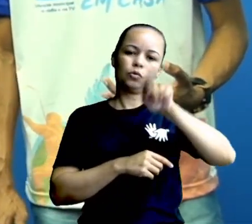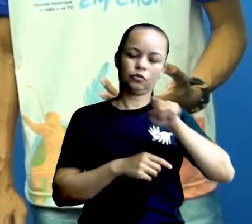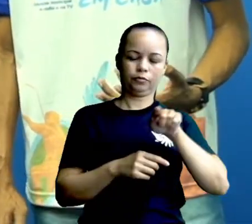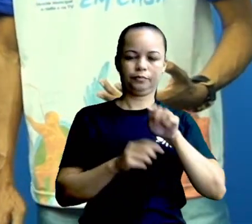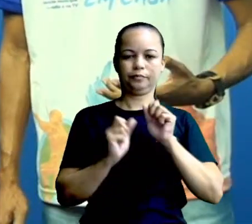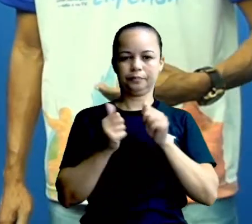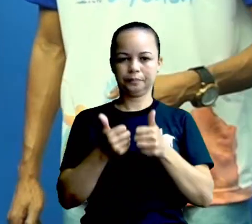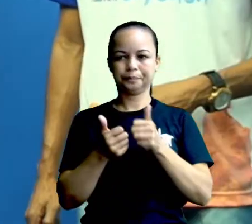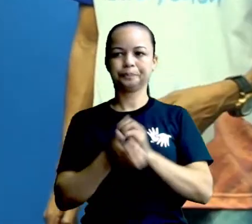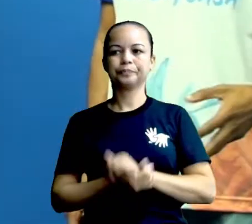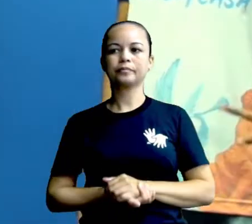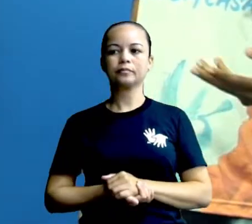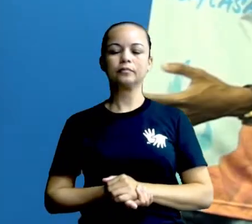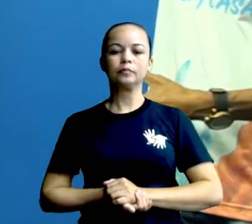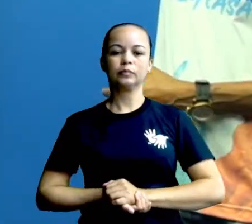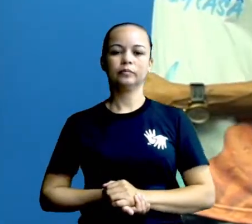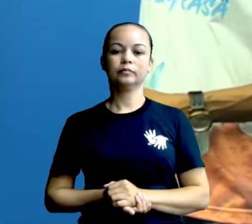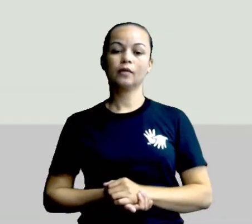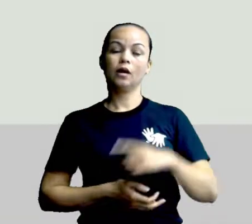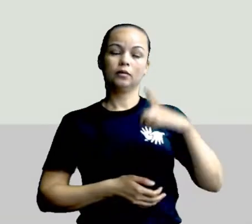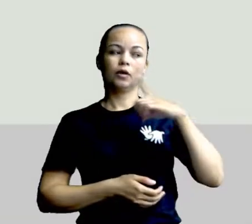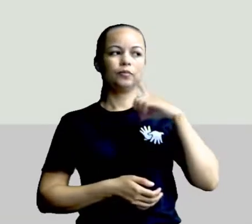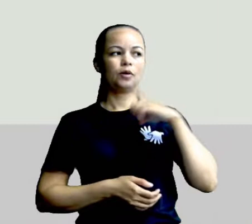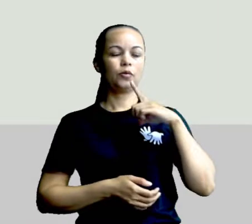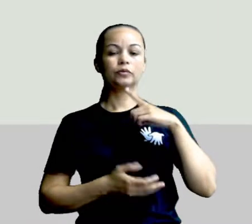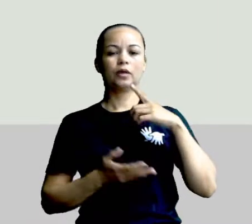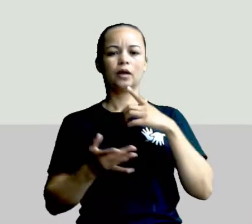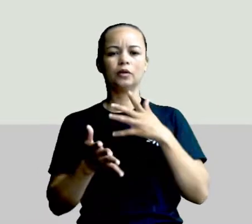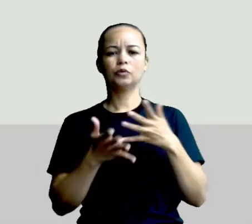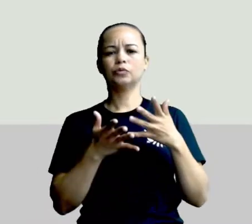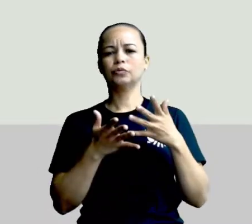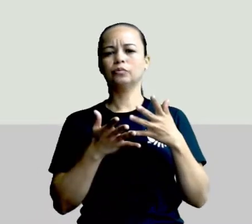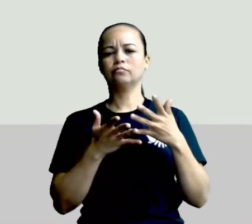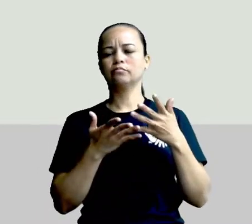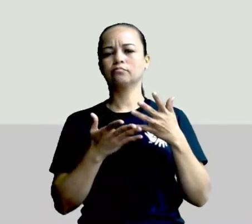Beleza? Então, volta aqui para o slide. Eu tenho aqui